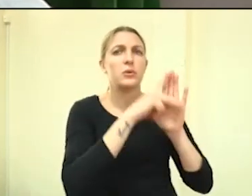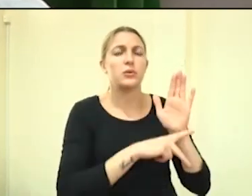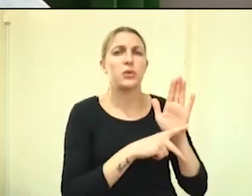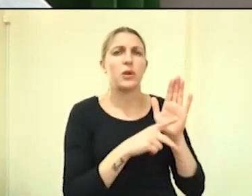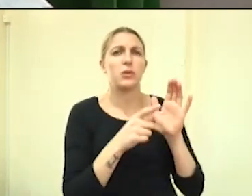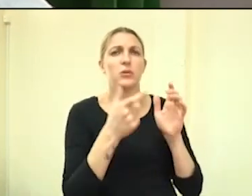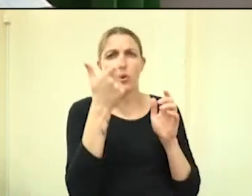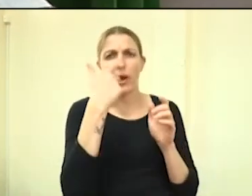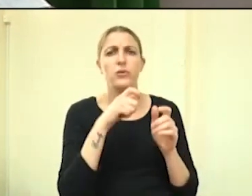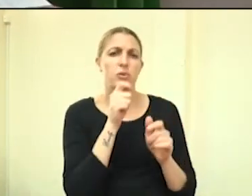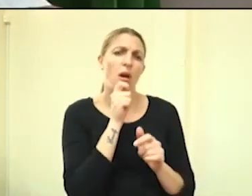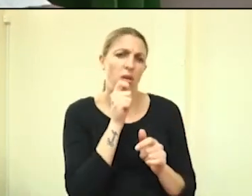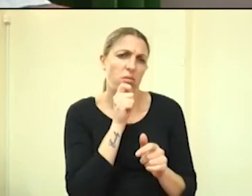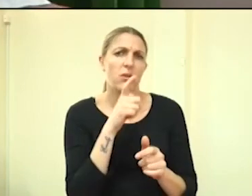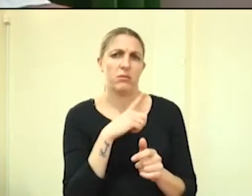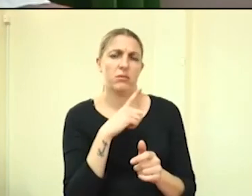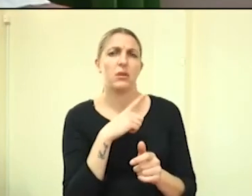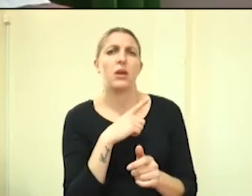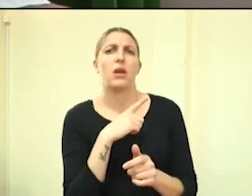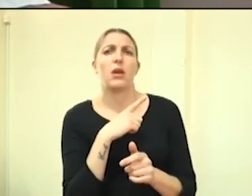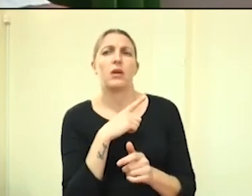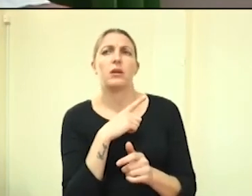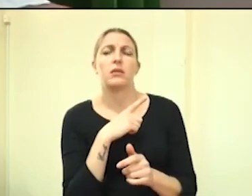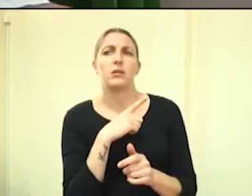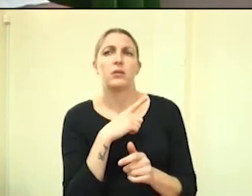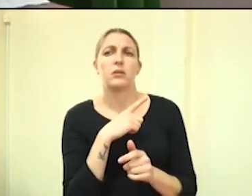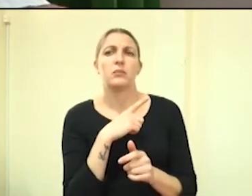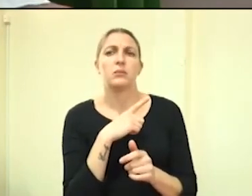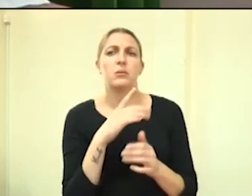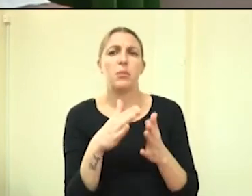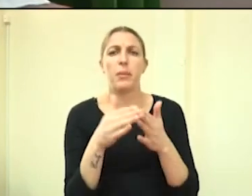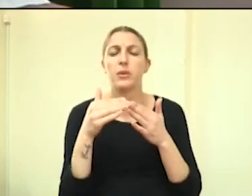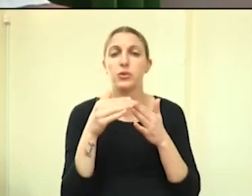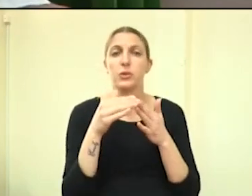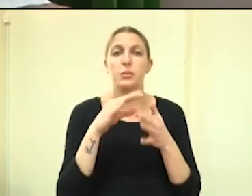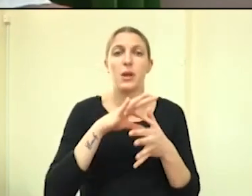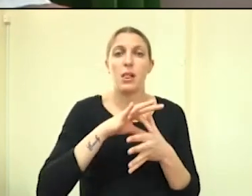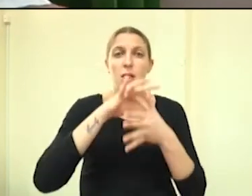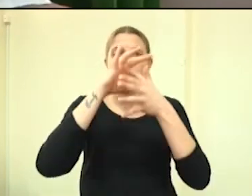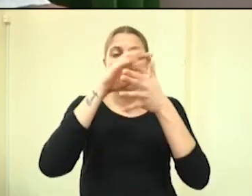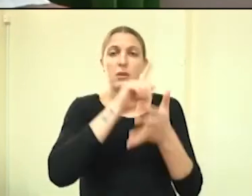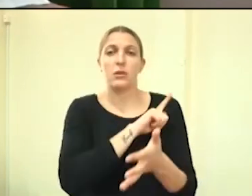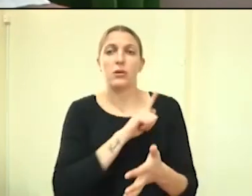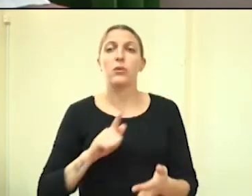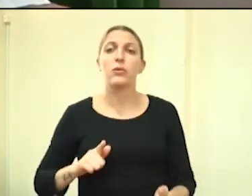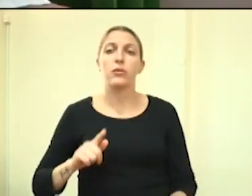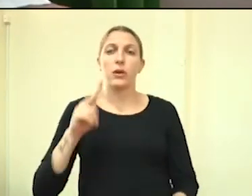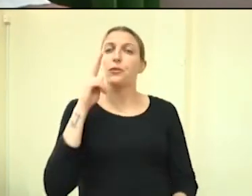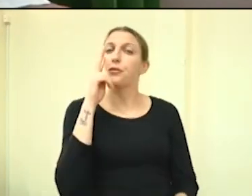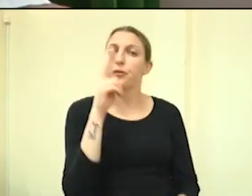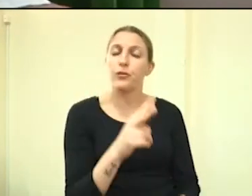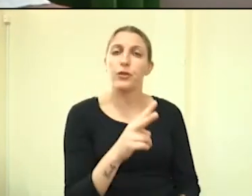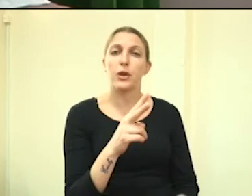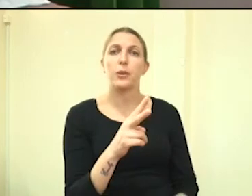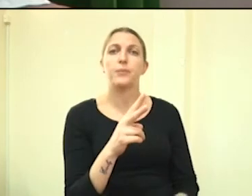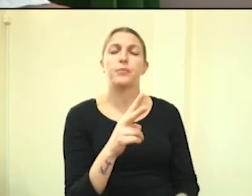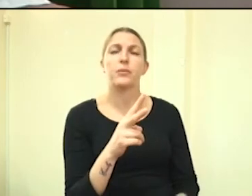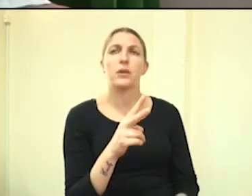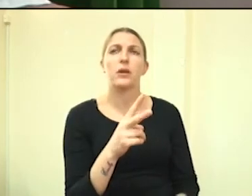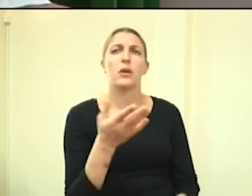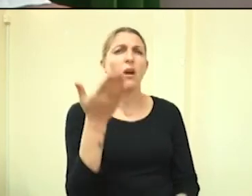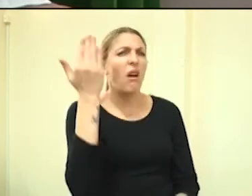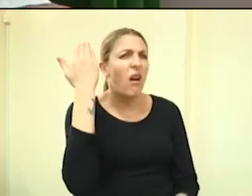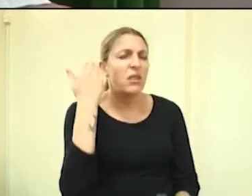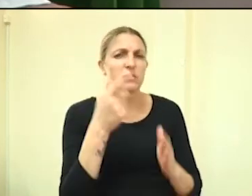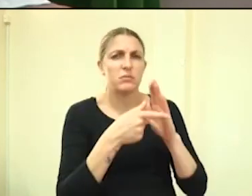do governo nos dá aí para dar uma olhada, que era para ser o transporte entrar lá por cima e